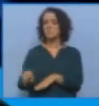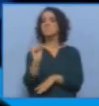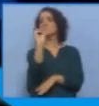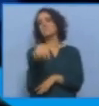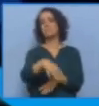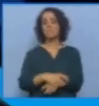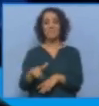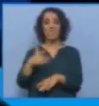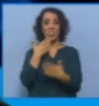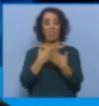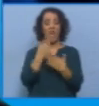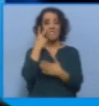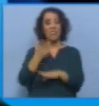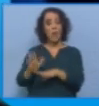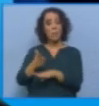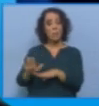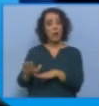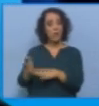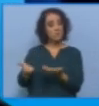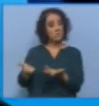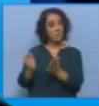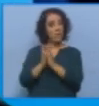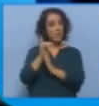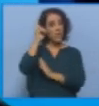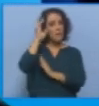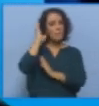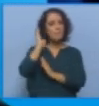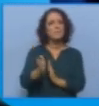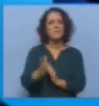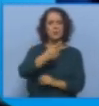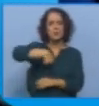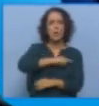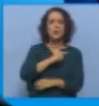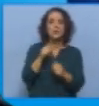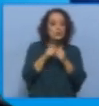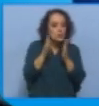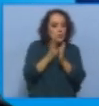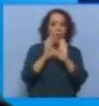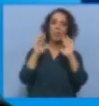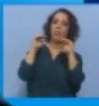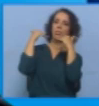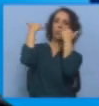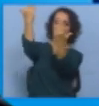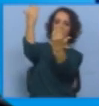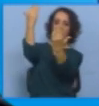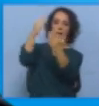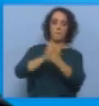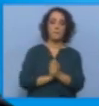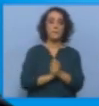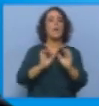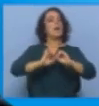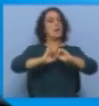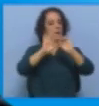vidas. Deus merece o tudo das nossas vidas. Evidentemente que